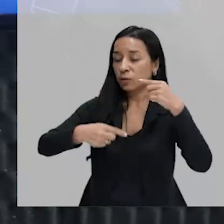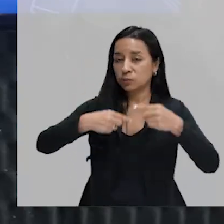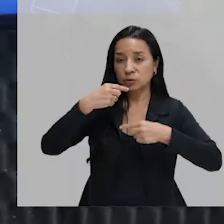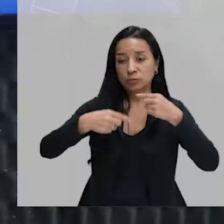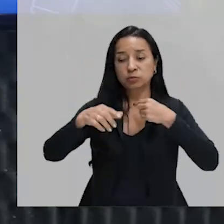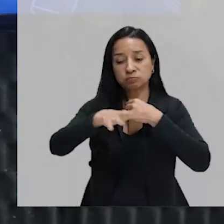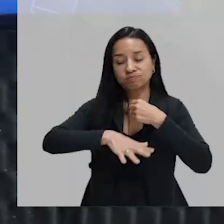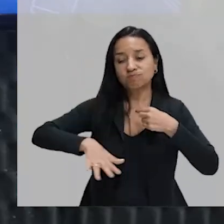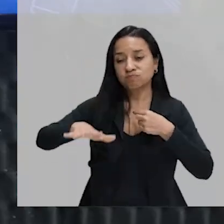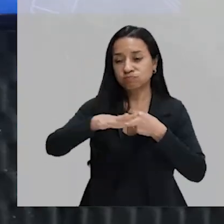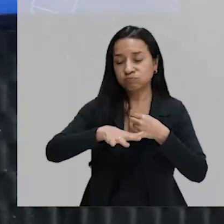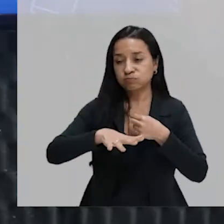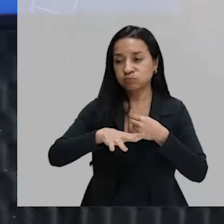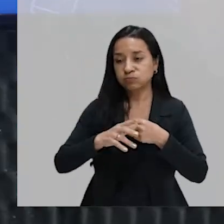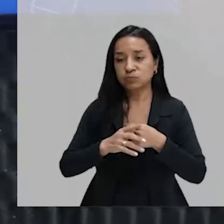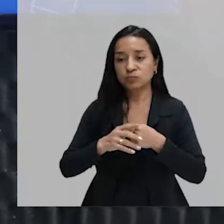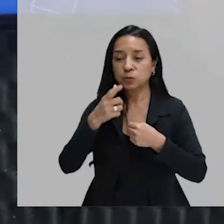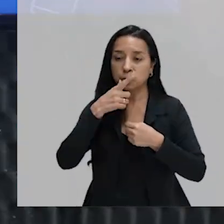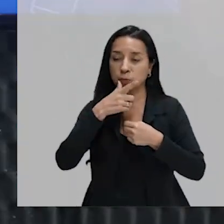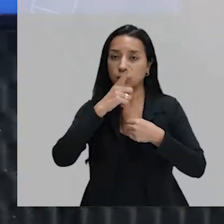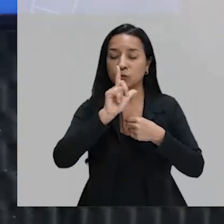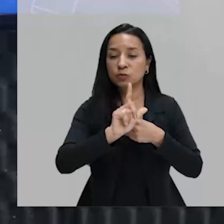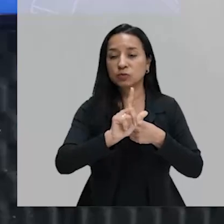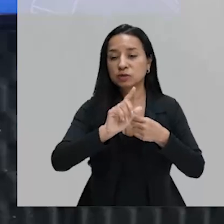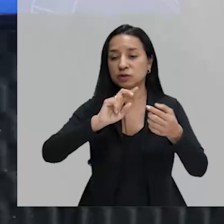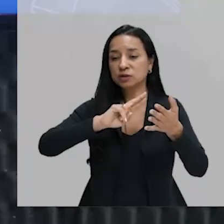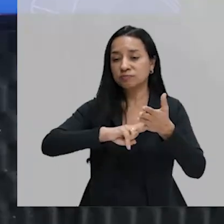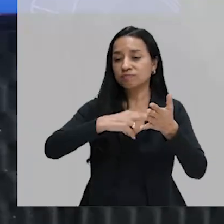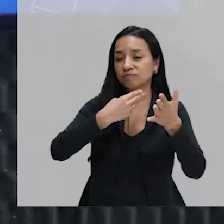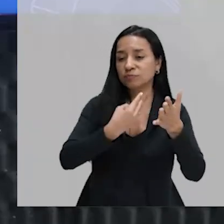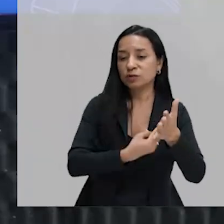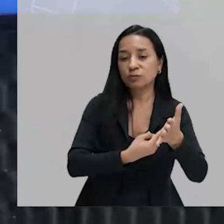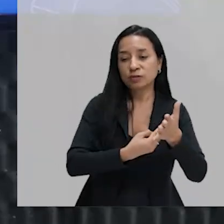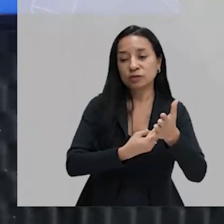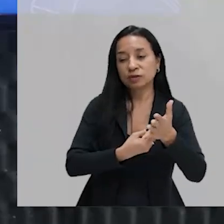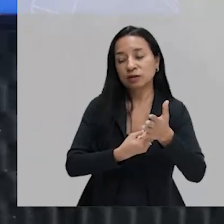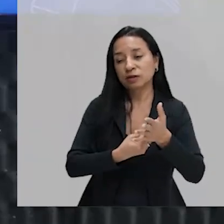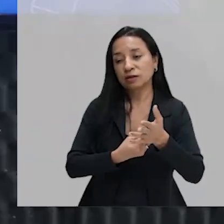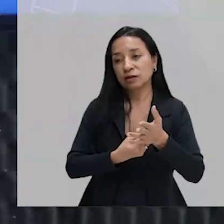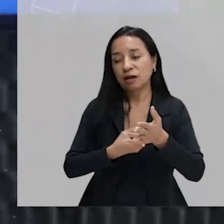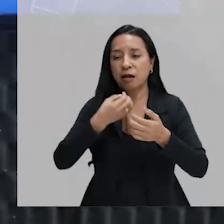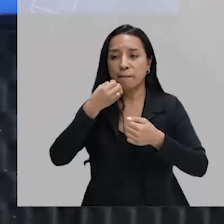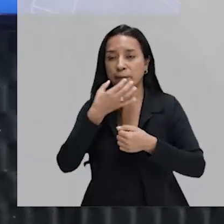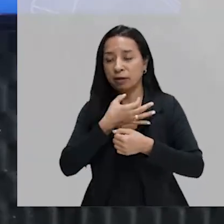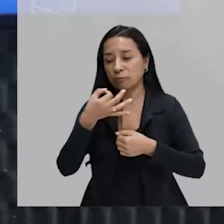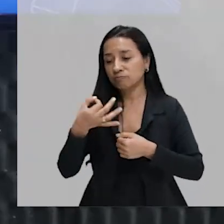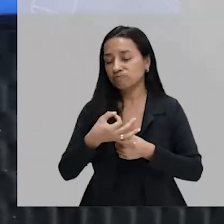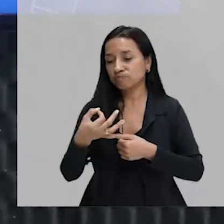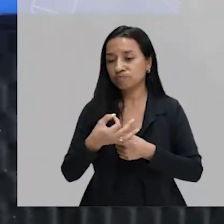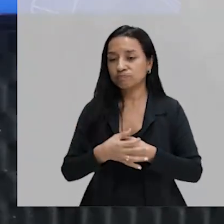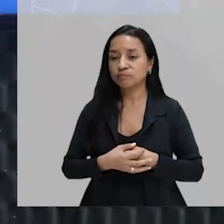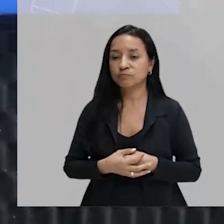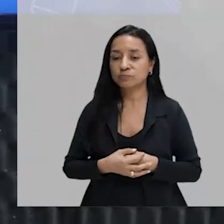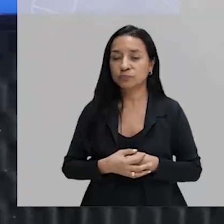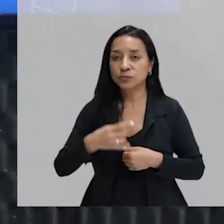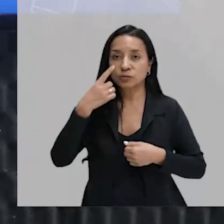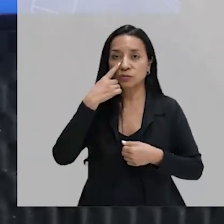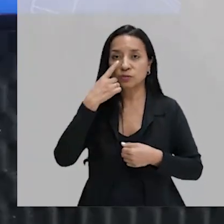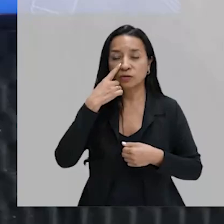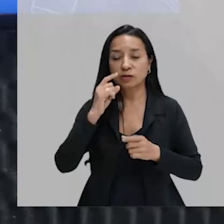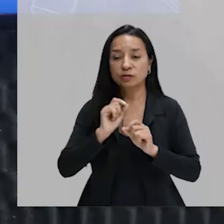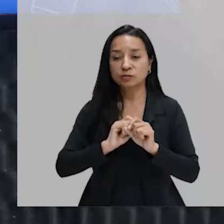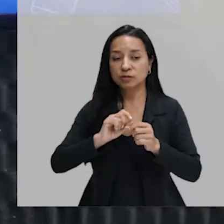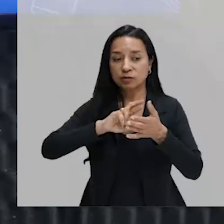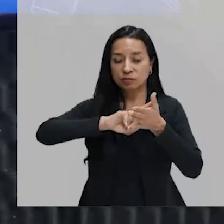aos acontecimentos políticos, você não vai conseguir interpretar de uma maneira eficiente. Né? Então, aqui vocês estão vendo que